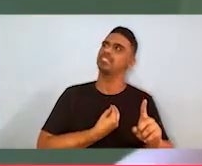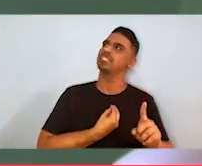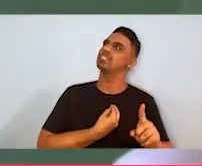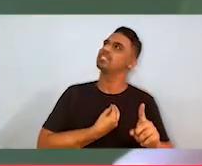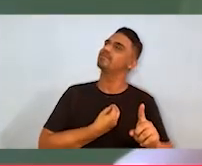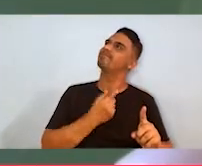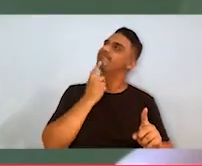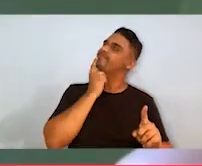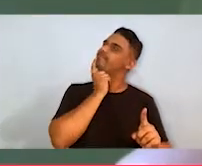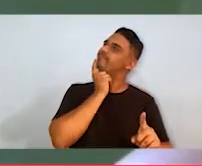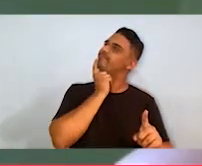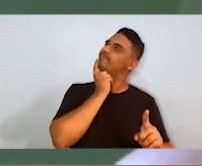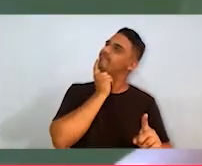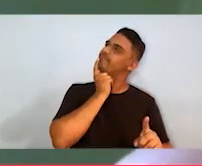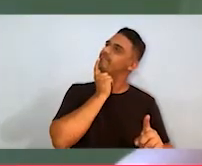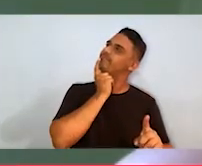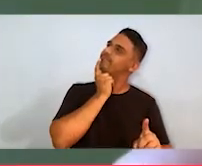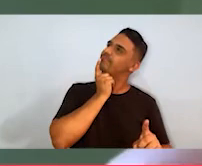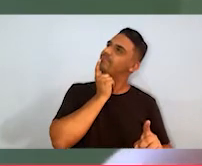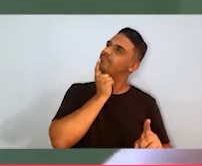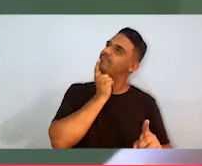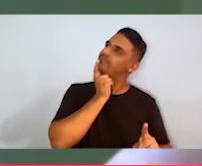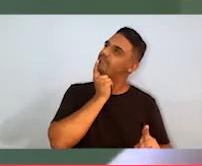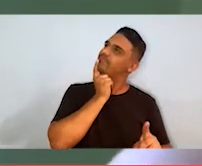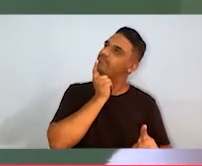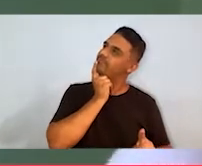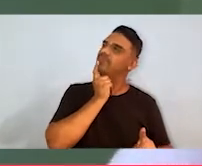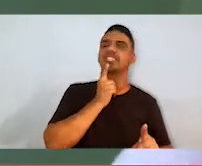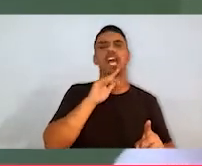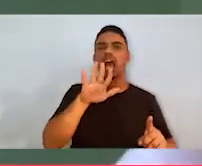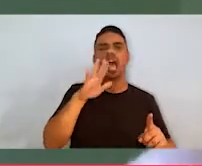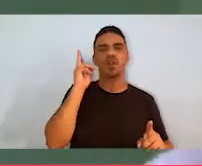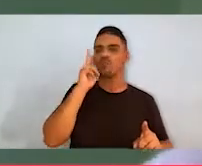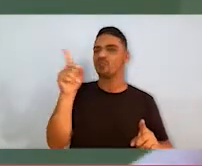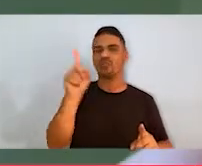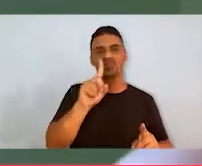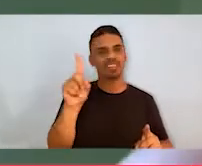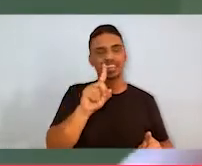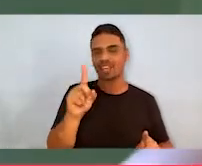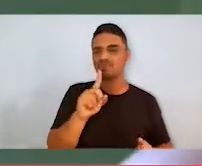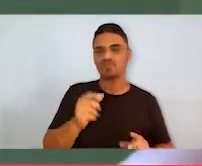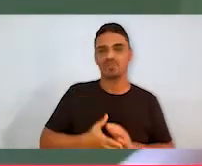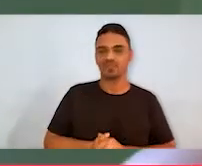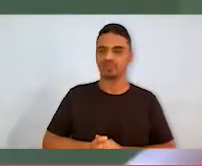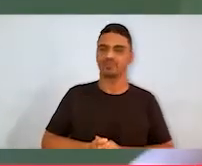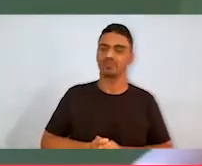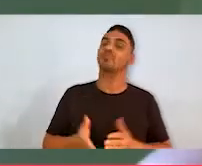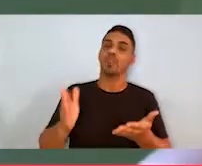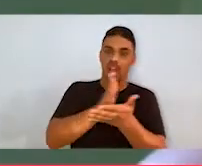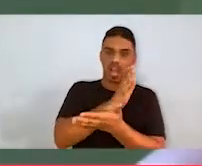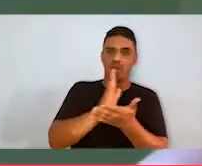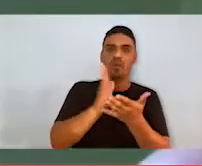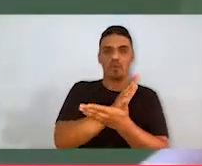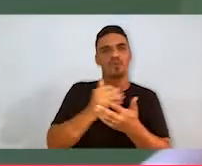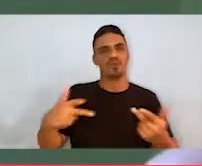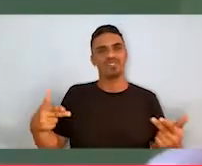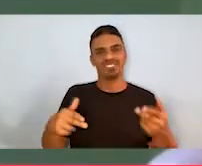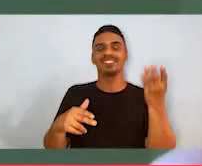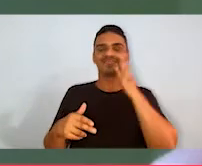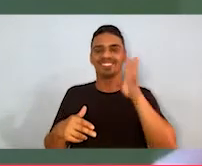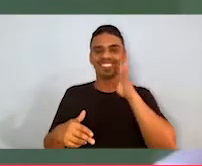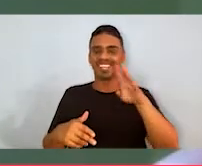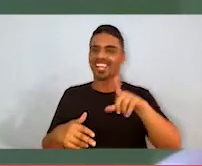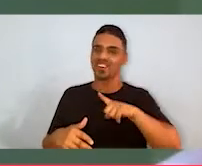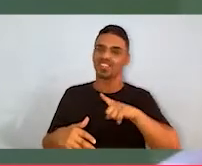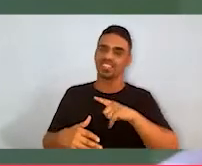trans, não lembro agora se ela é, eu tô confundindo, mas enfim, saiu algum buchicho assim. E teve algumas coisas bem